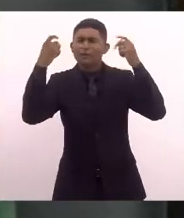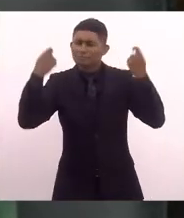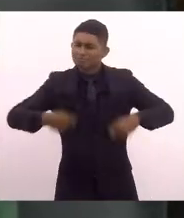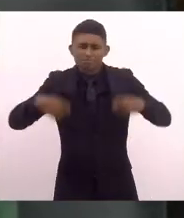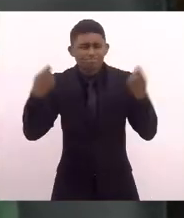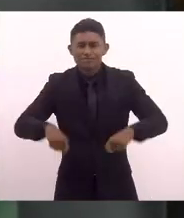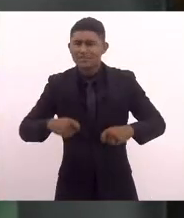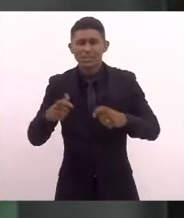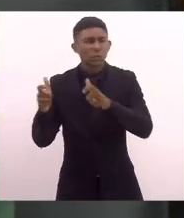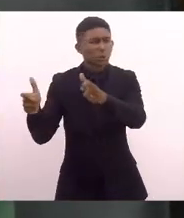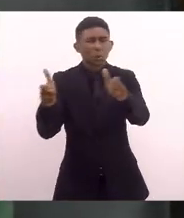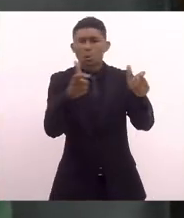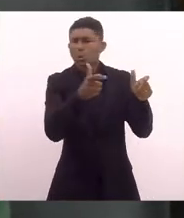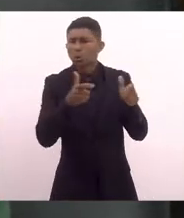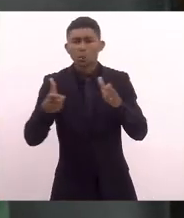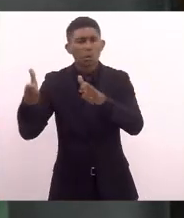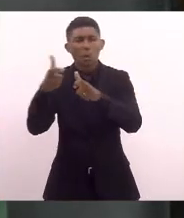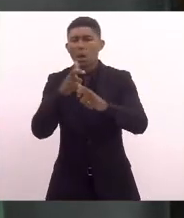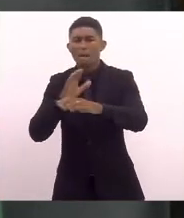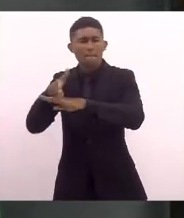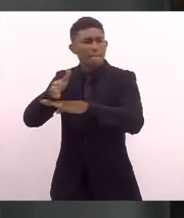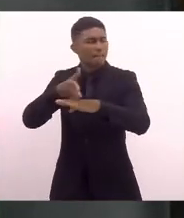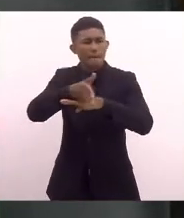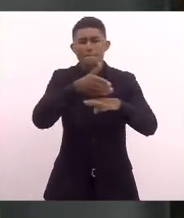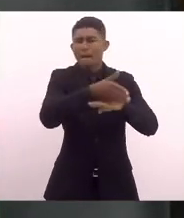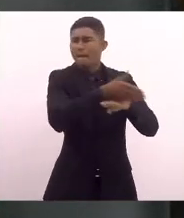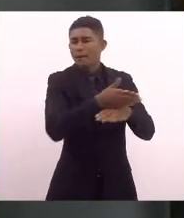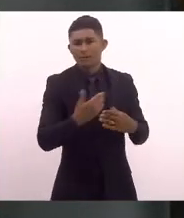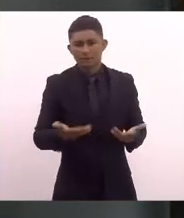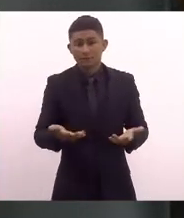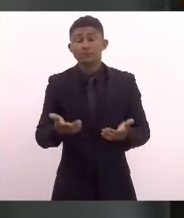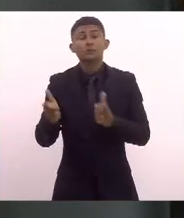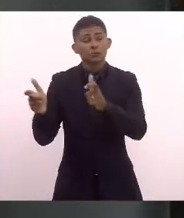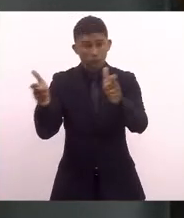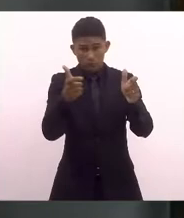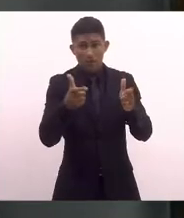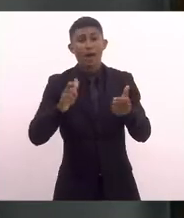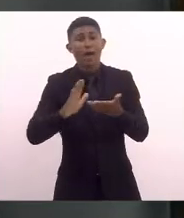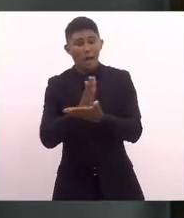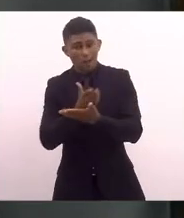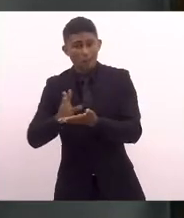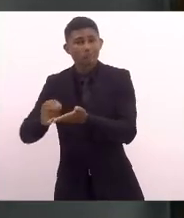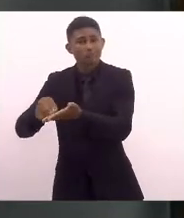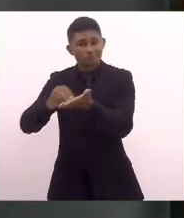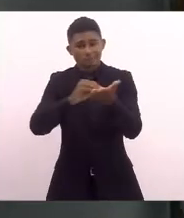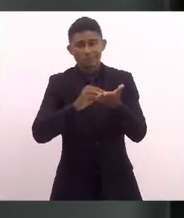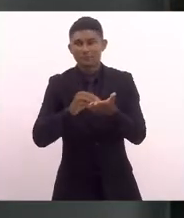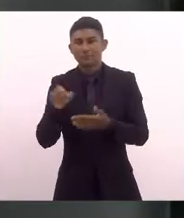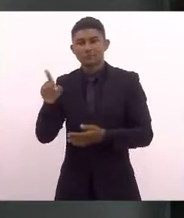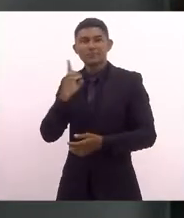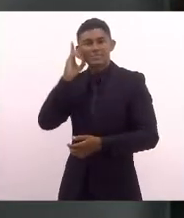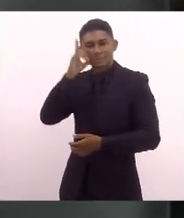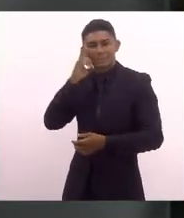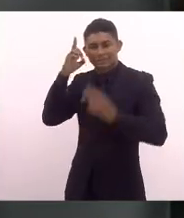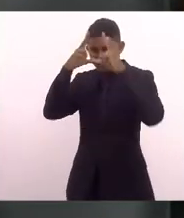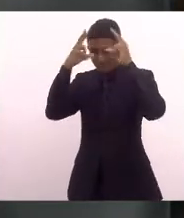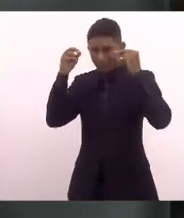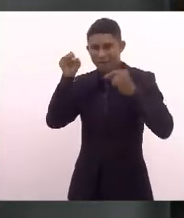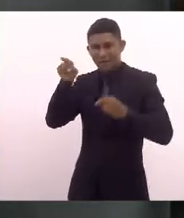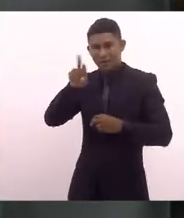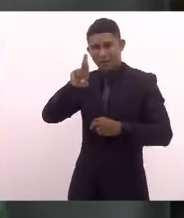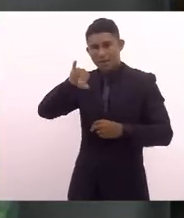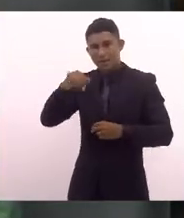os espaços. Espaços esses que ficaram com uma lacuna muito grande. A enfermeira Rejane foi a precursora,